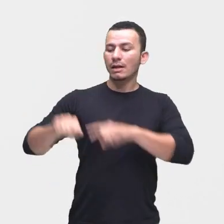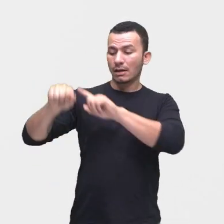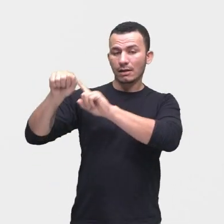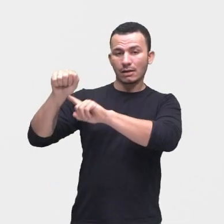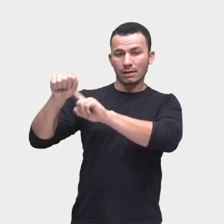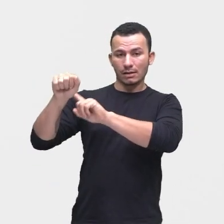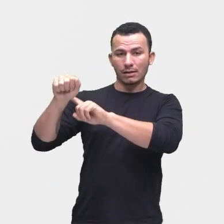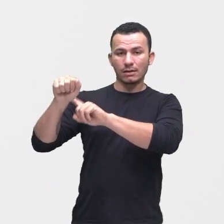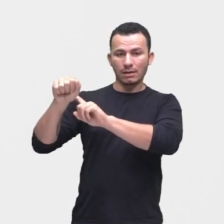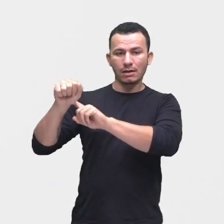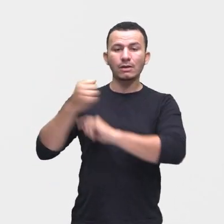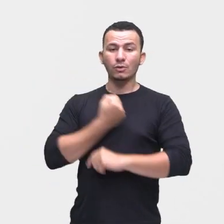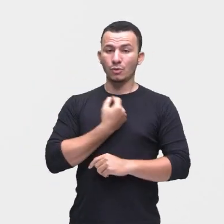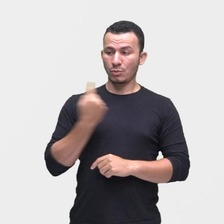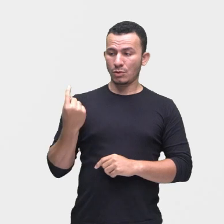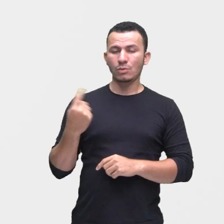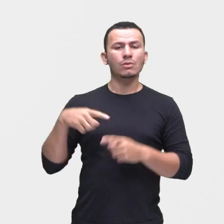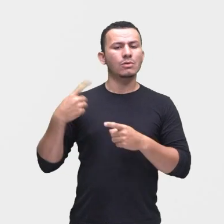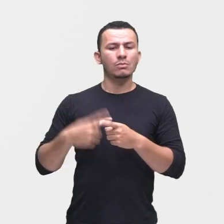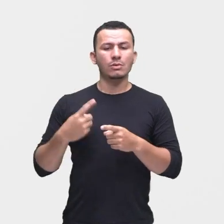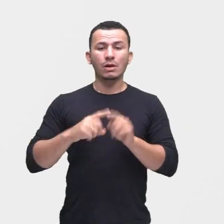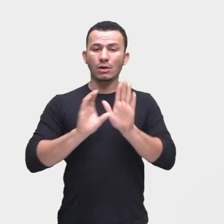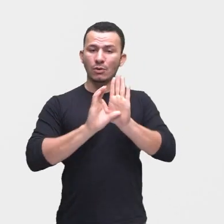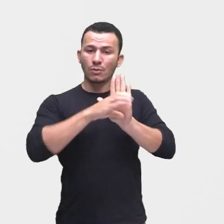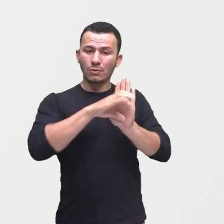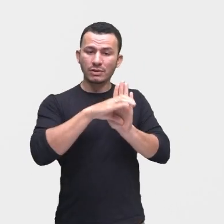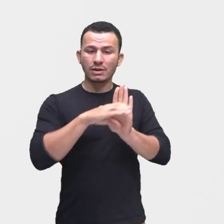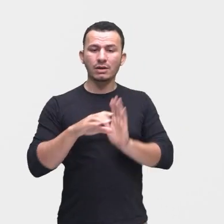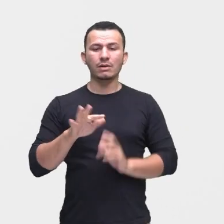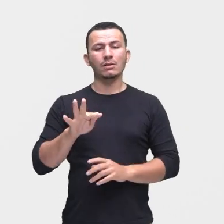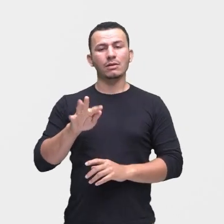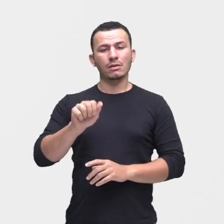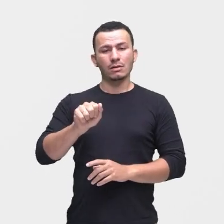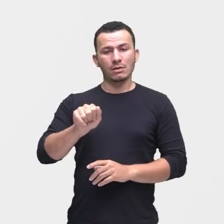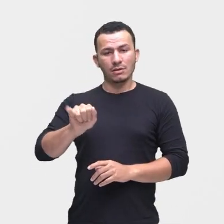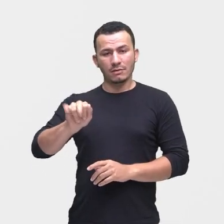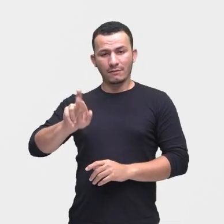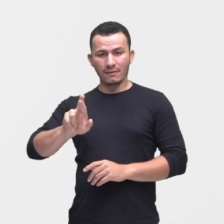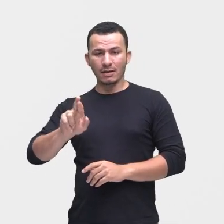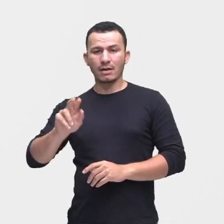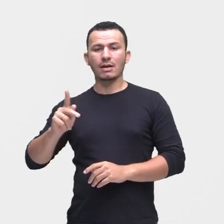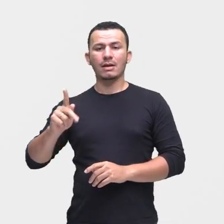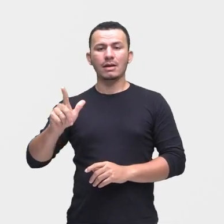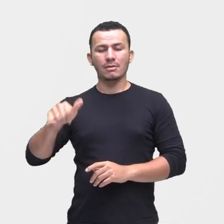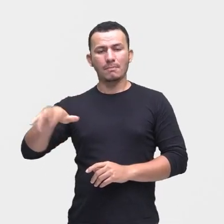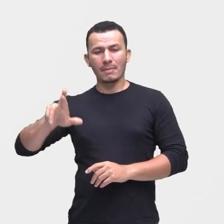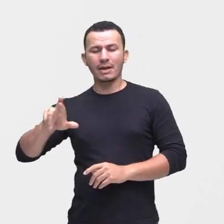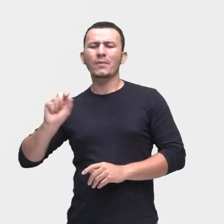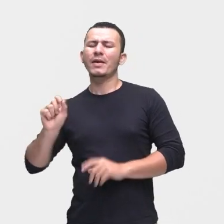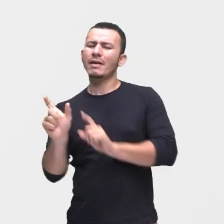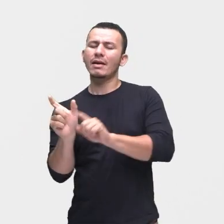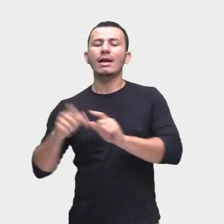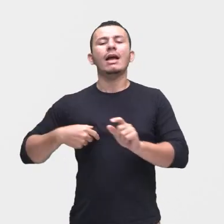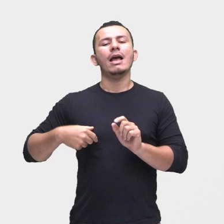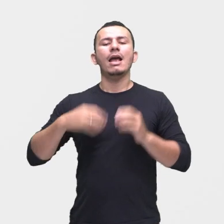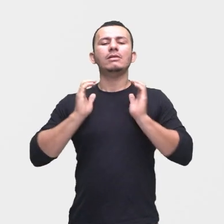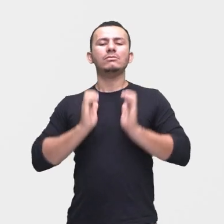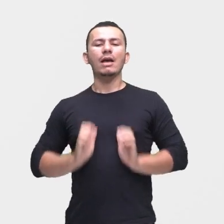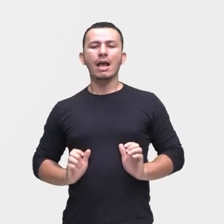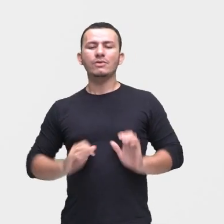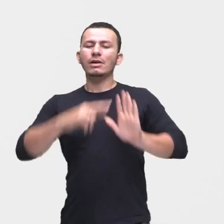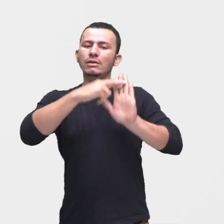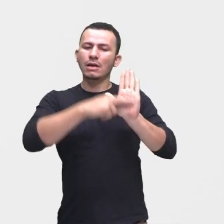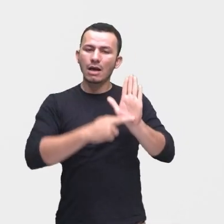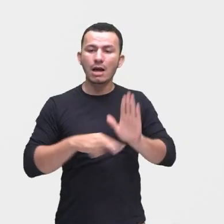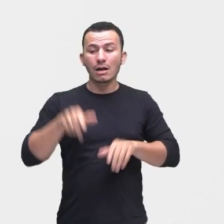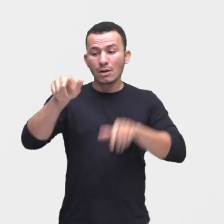é essa daí, a letra A, porque o conceito de fair play está vinculado à ética no meio esportivo, onde os